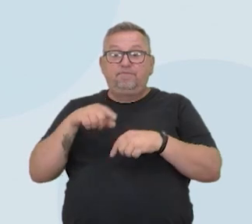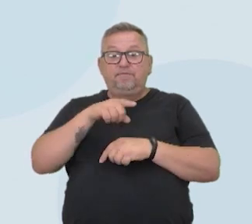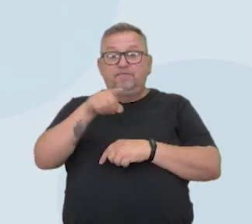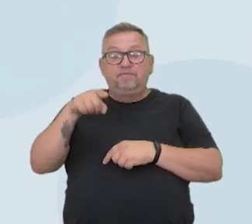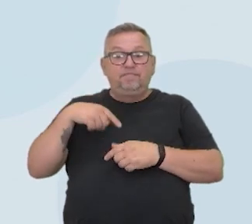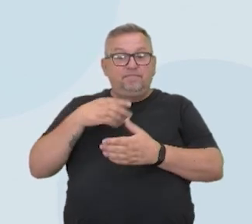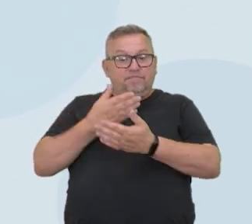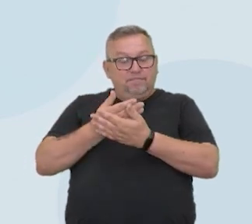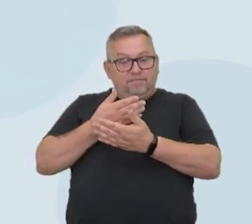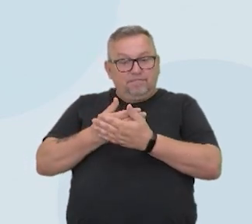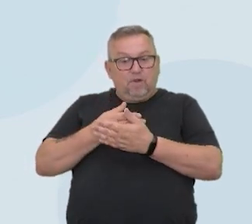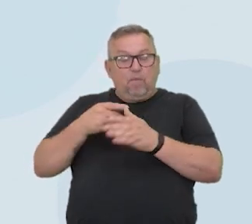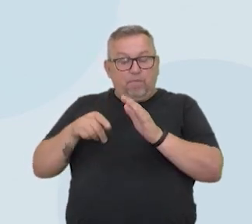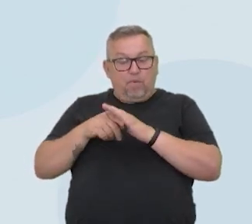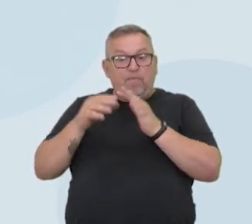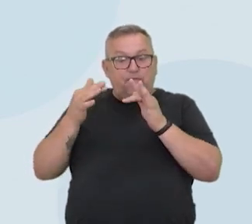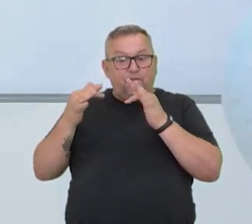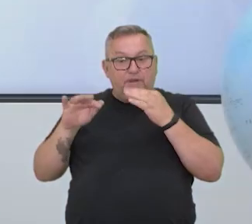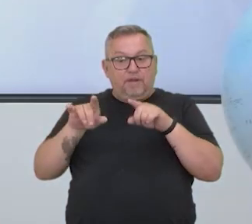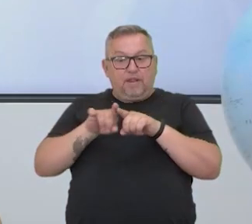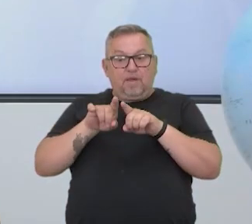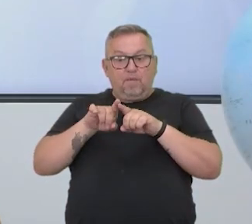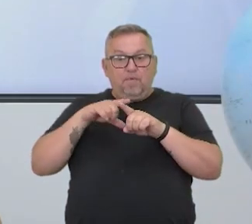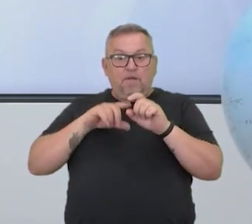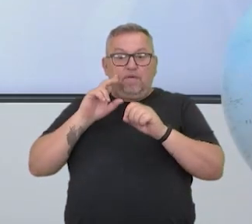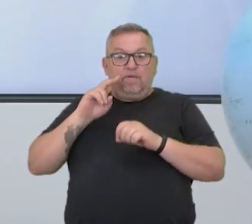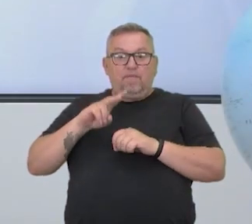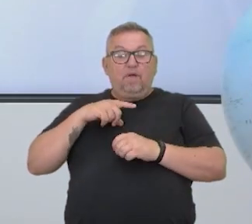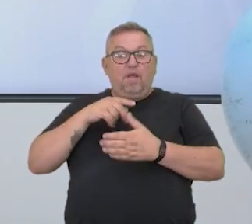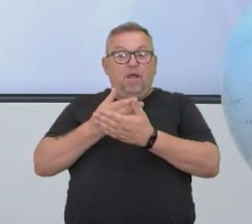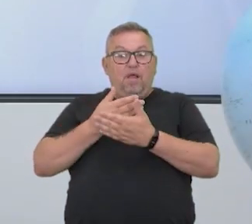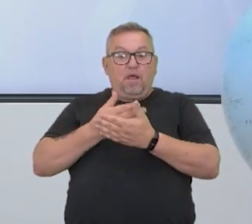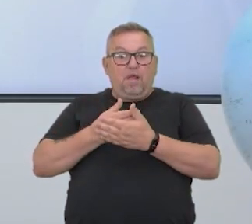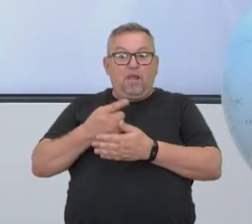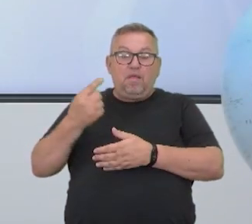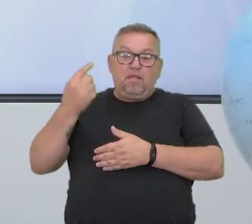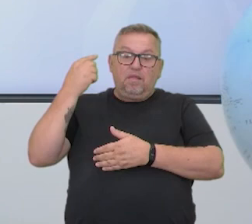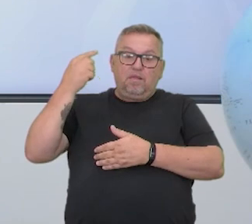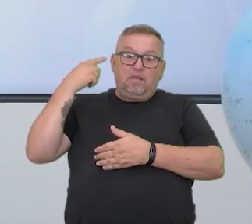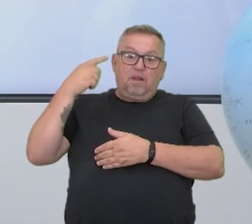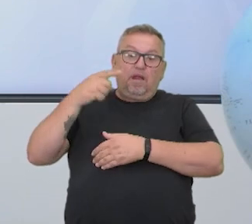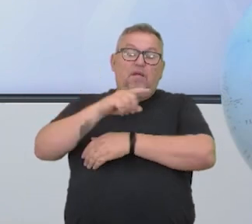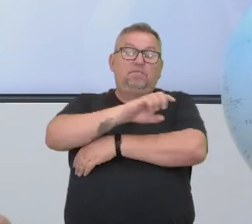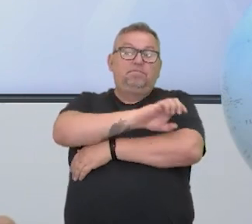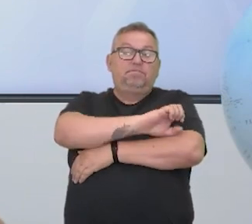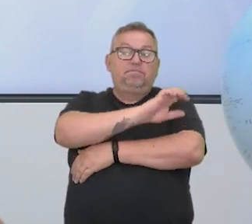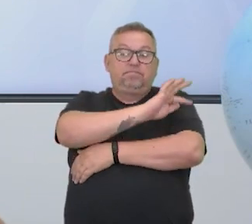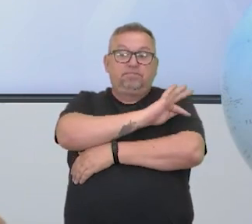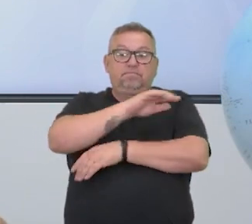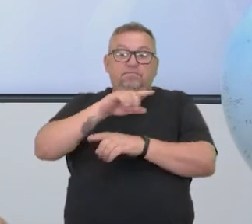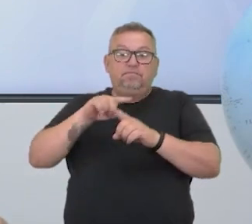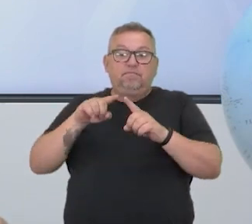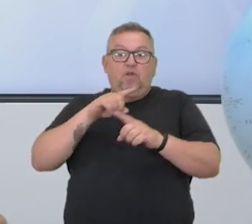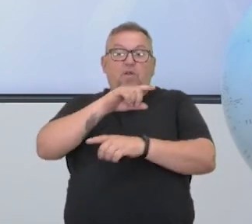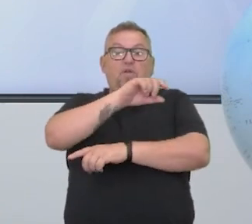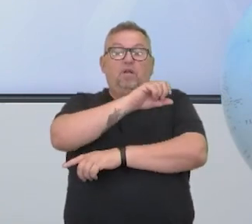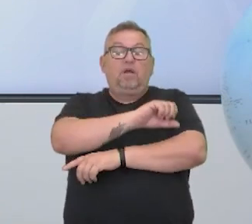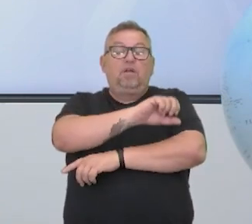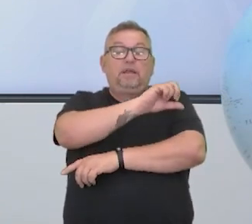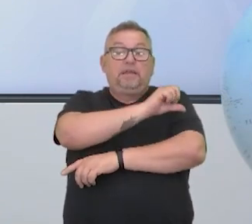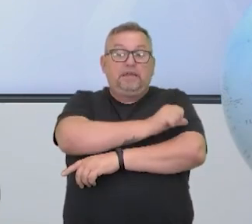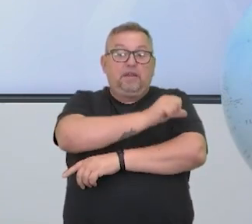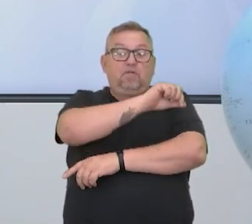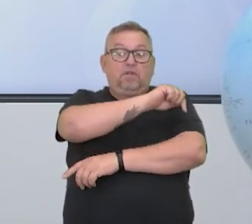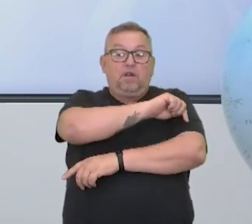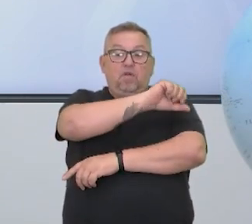estudam, geografia física. Muitas vezes geografia física fica estudada lá na parte do ensino fundamental, nos anos finais, né? Então essa é